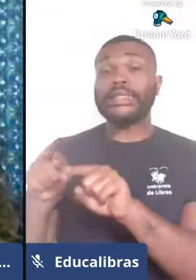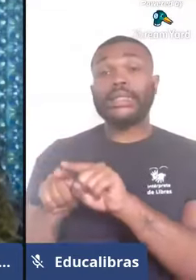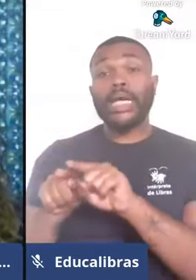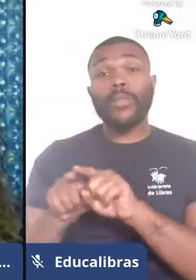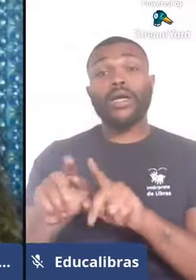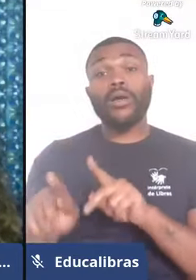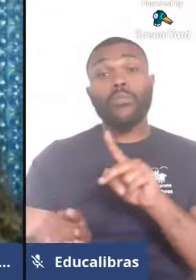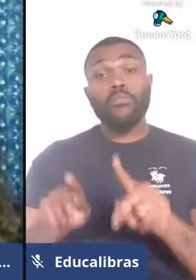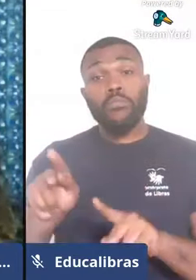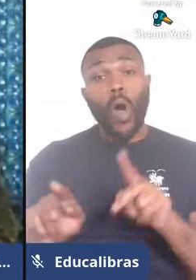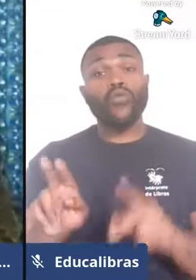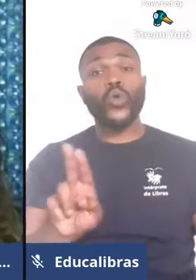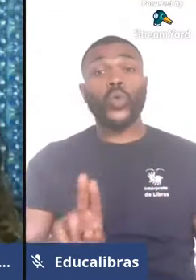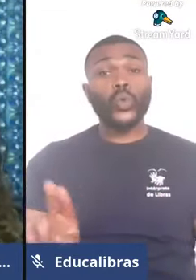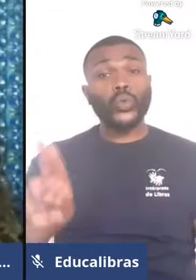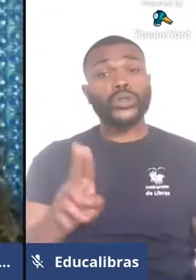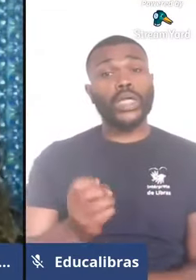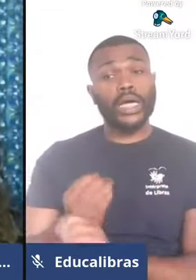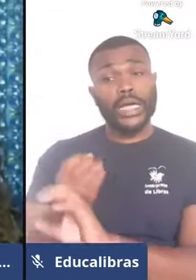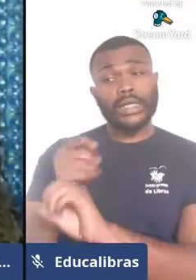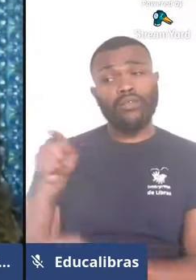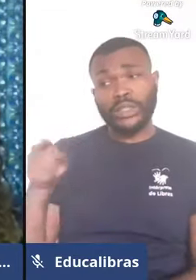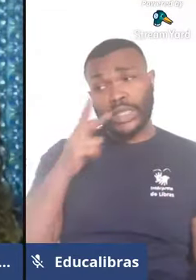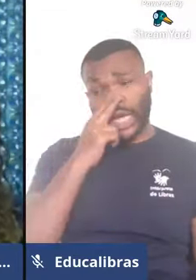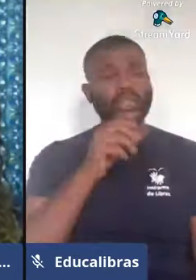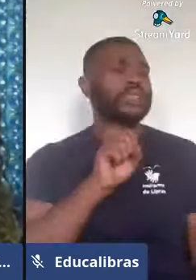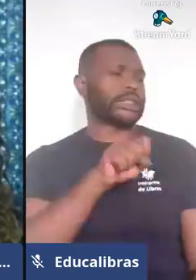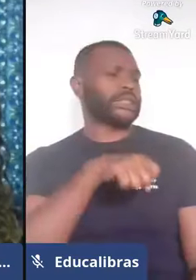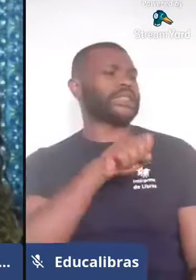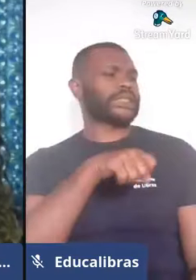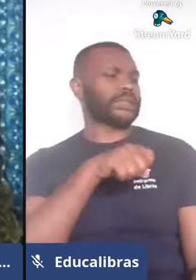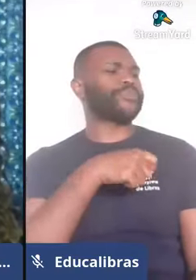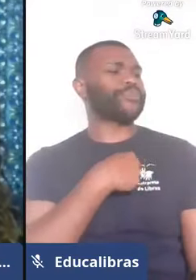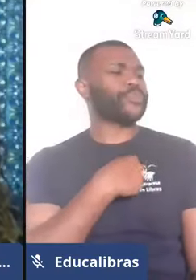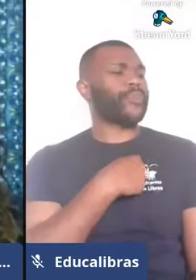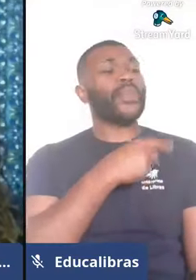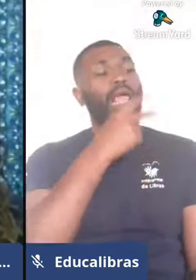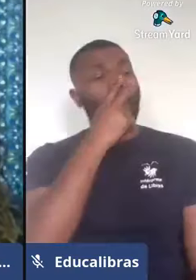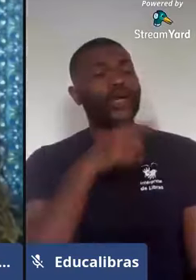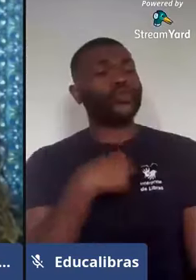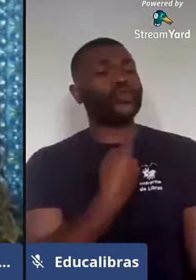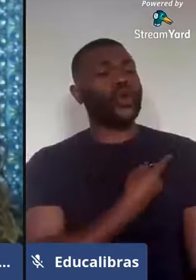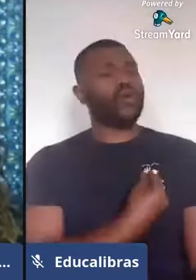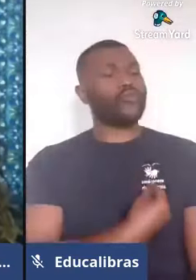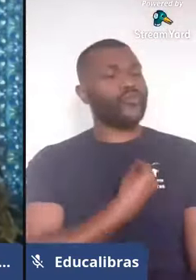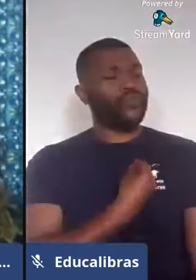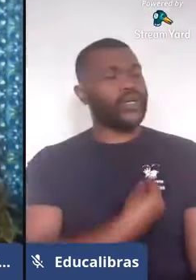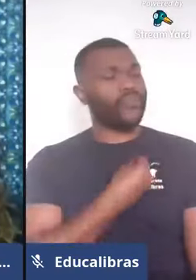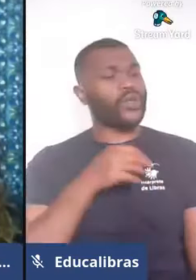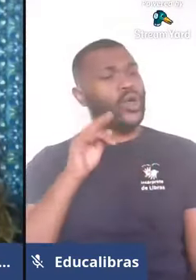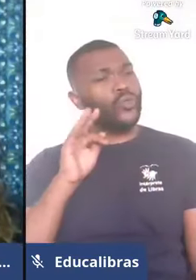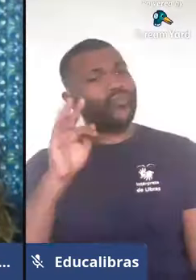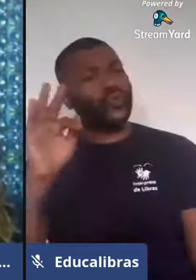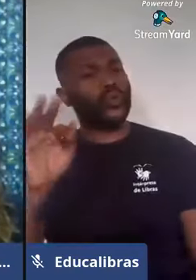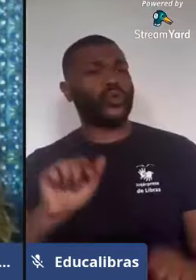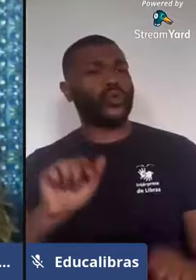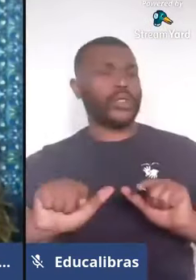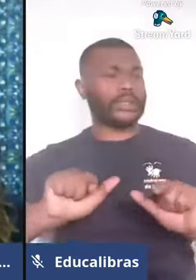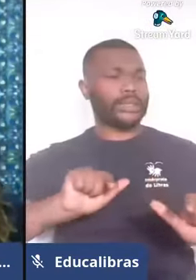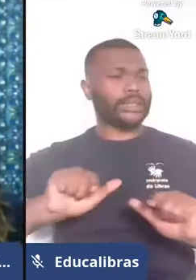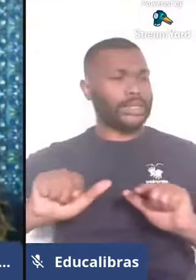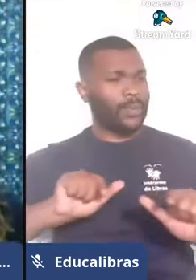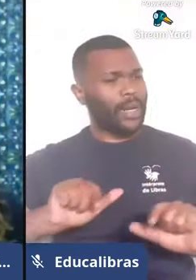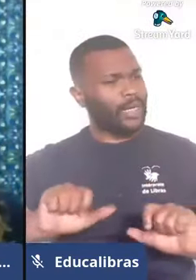EAD, né? Você não acha? Sim. Eu acho que a gente está vivendo aí o futuro do trabalho aos trancos e barrancos,